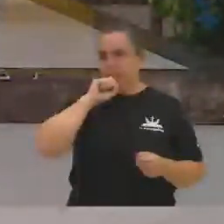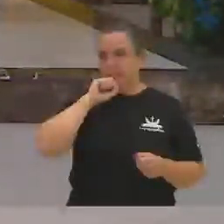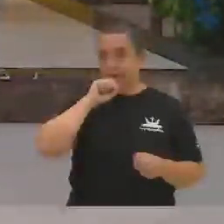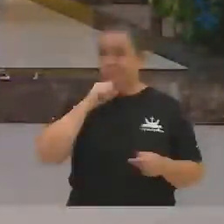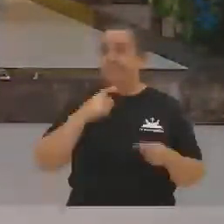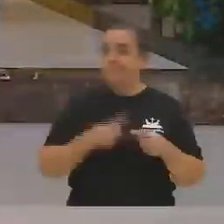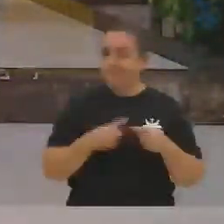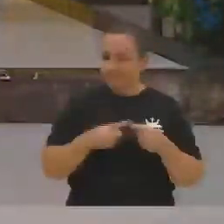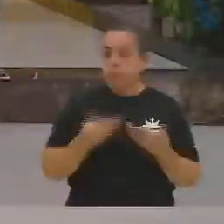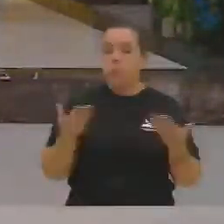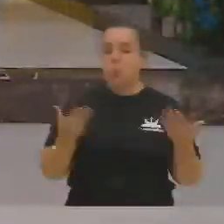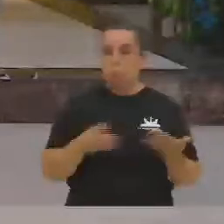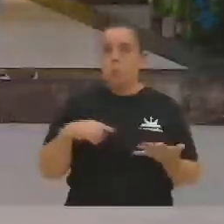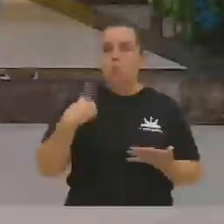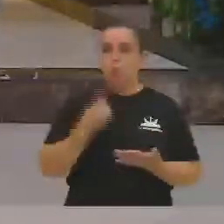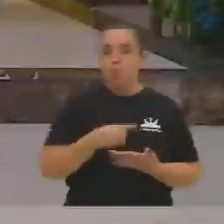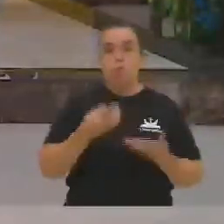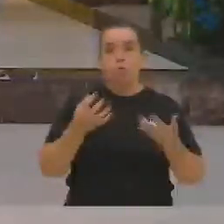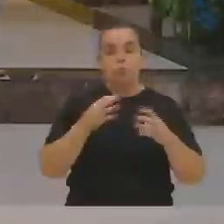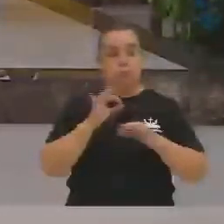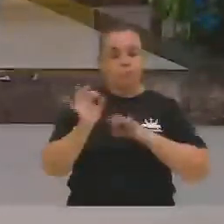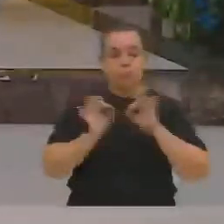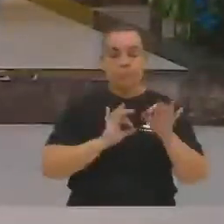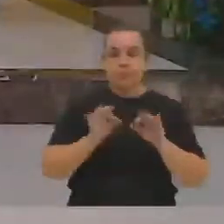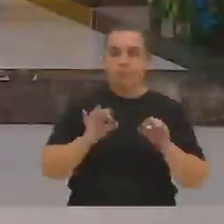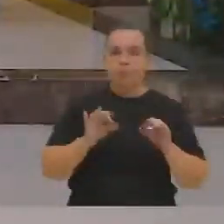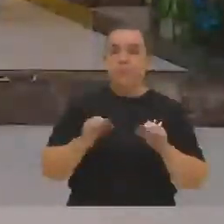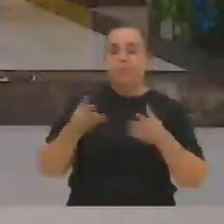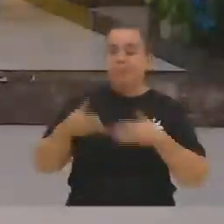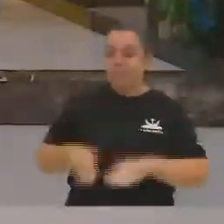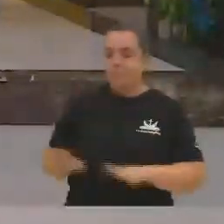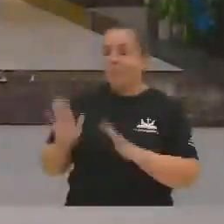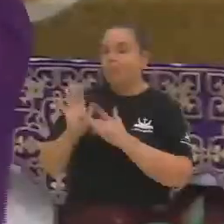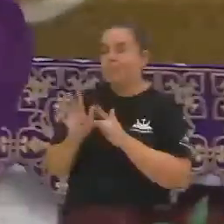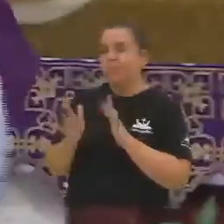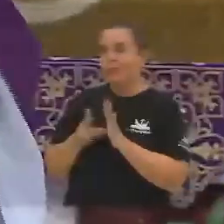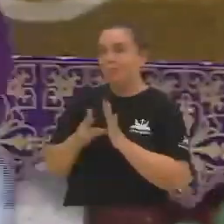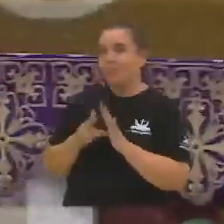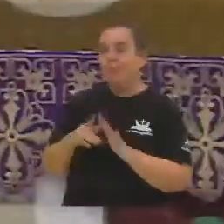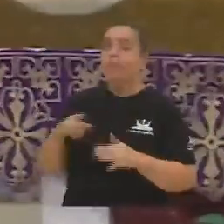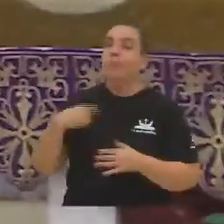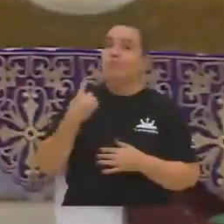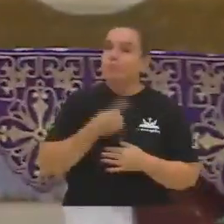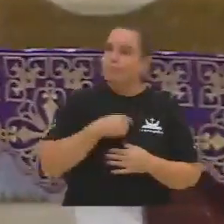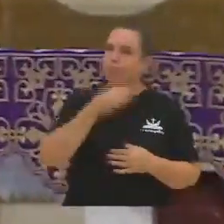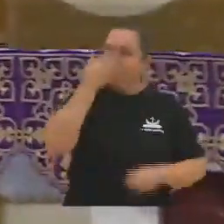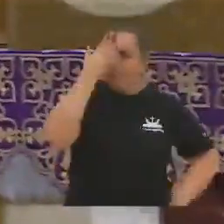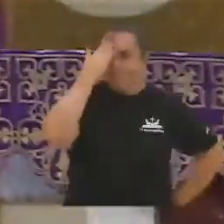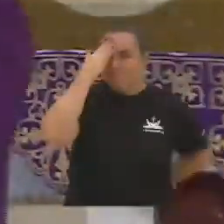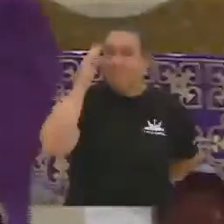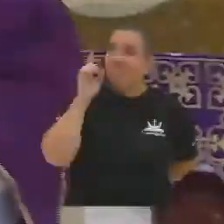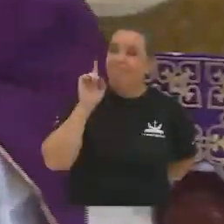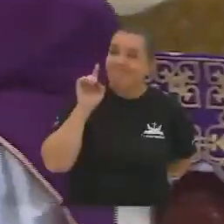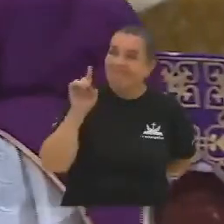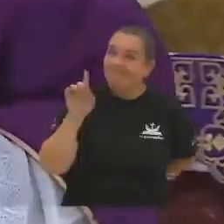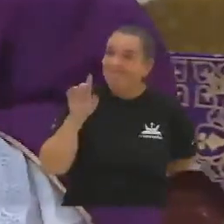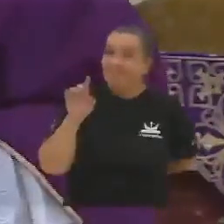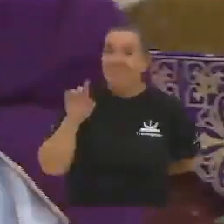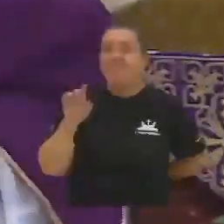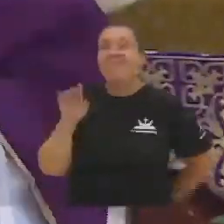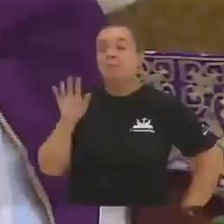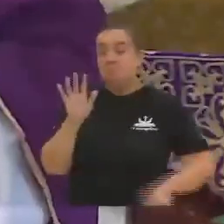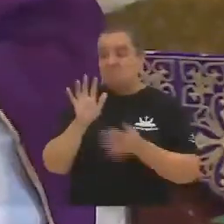se hoje queremos então assim nos preparar para o Natal, se estamos eu e você tomados pela ideia de que ele foi abandonado na